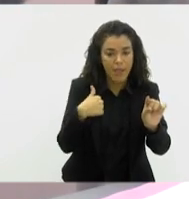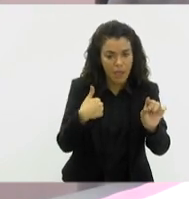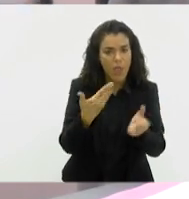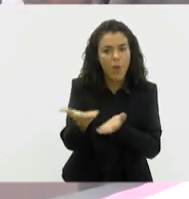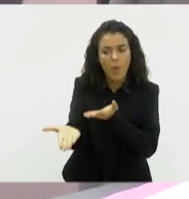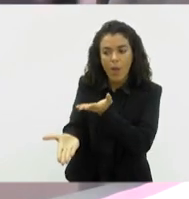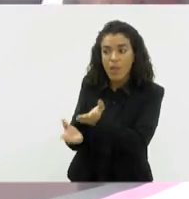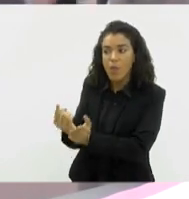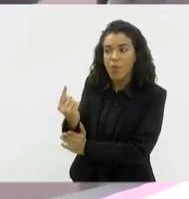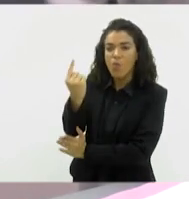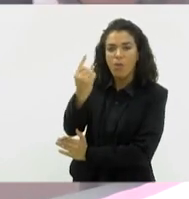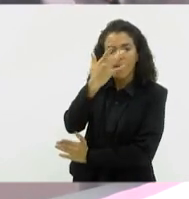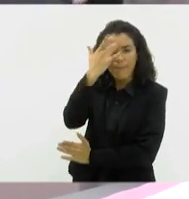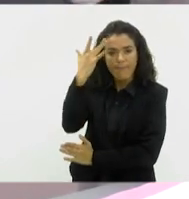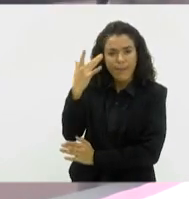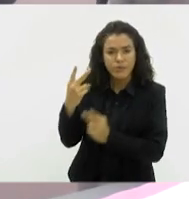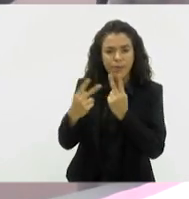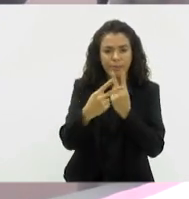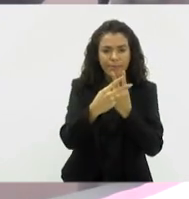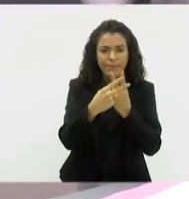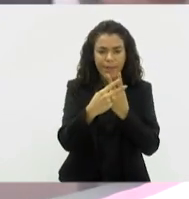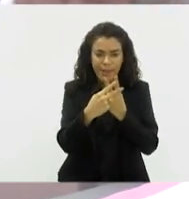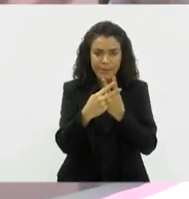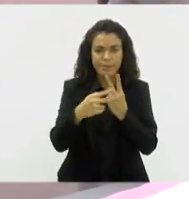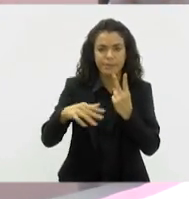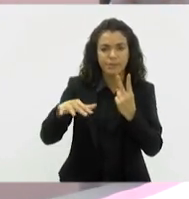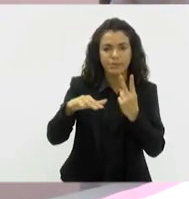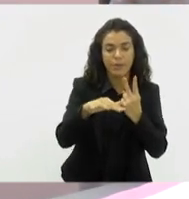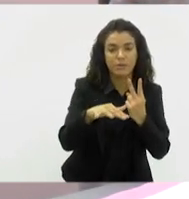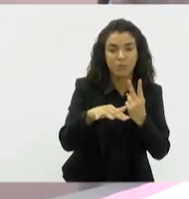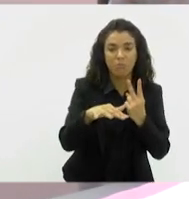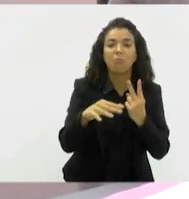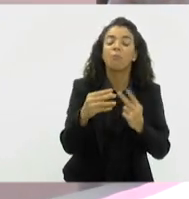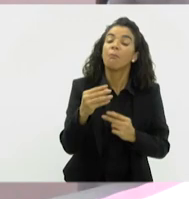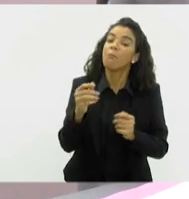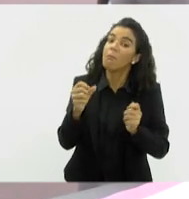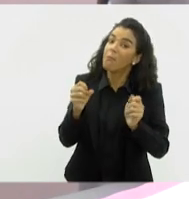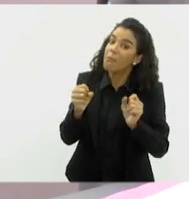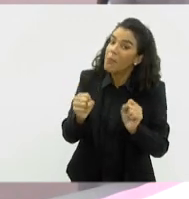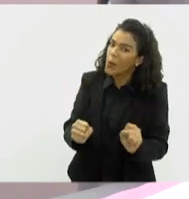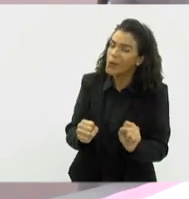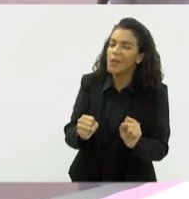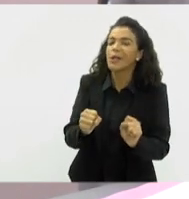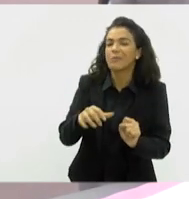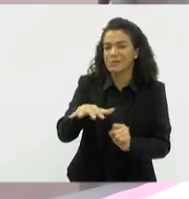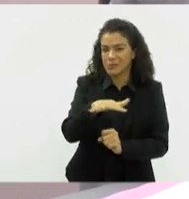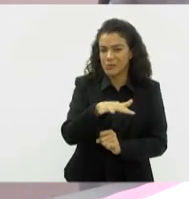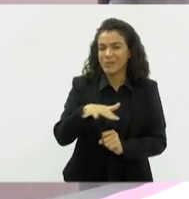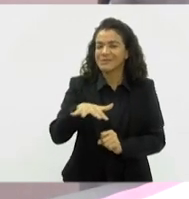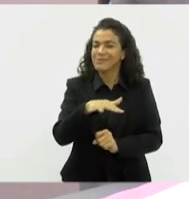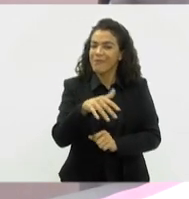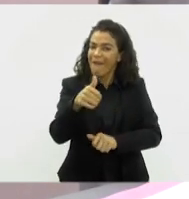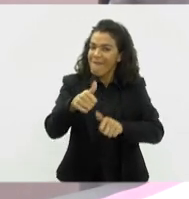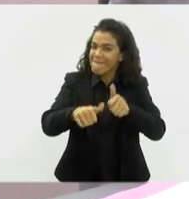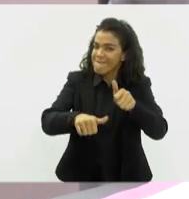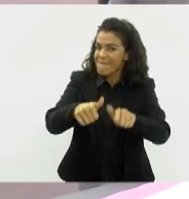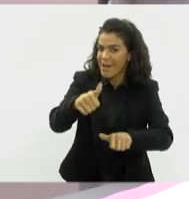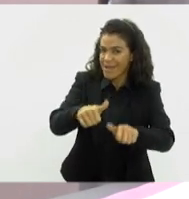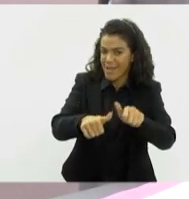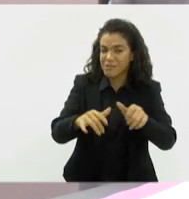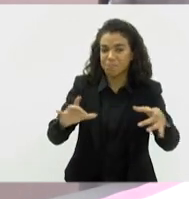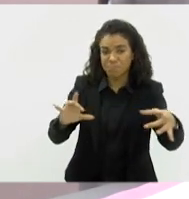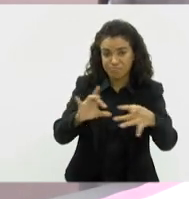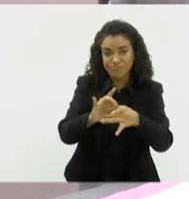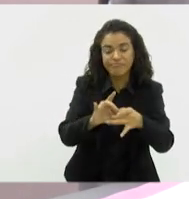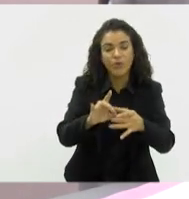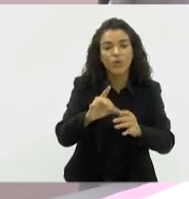atendi uma pessoa apenada na circunstância tal, poderia ser um critério de avaliação nossa que ela perfaz o critério